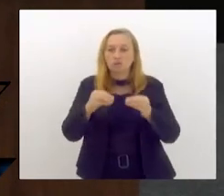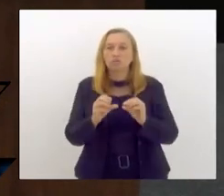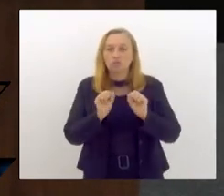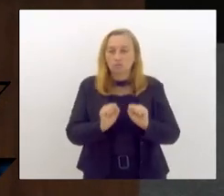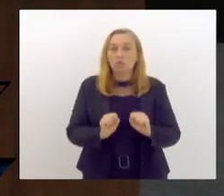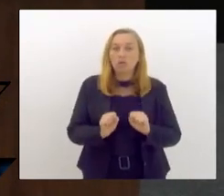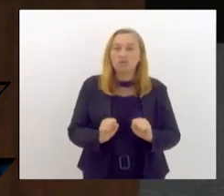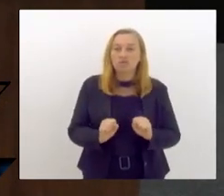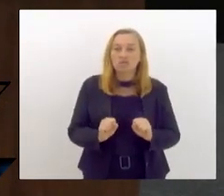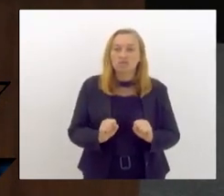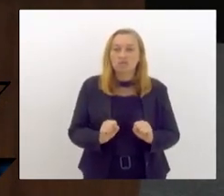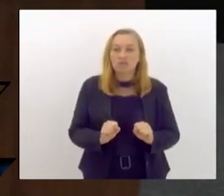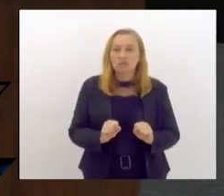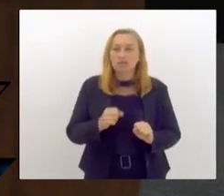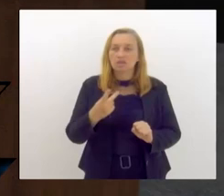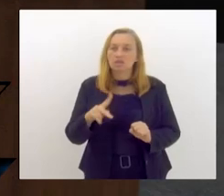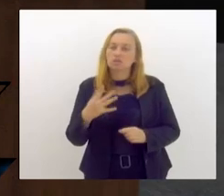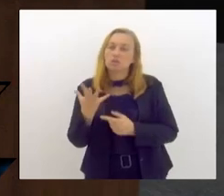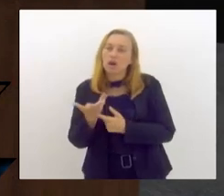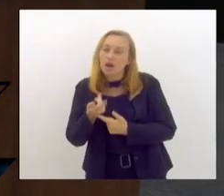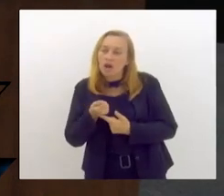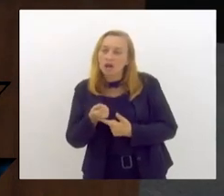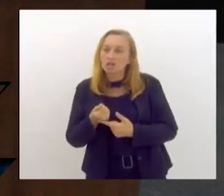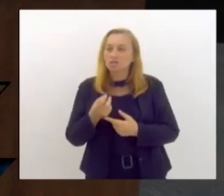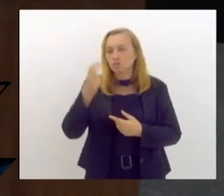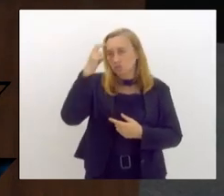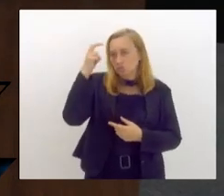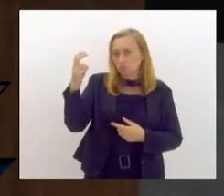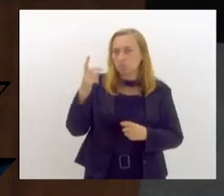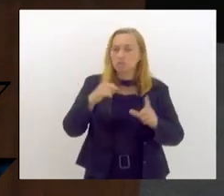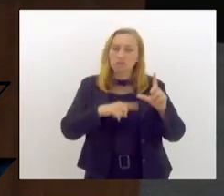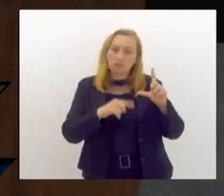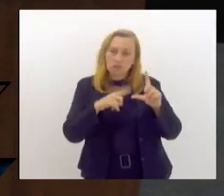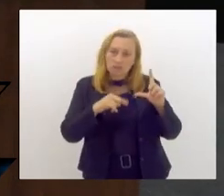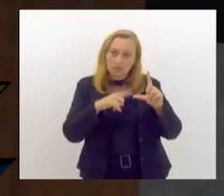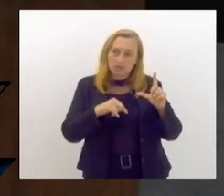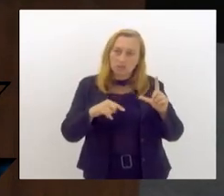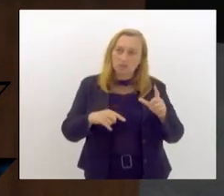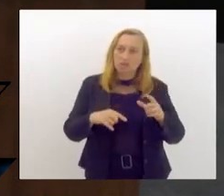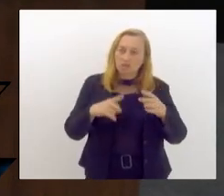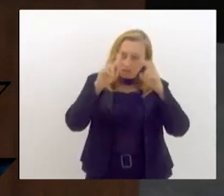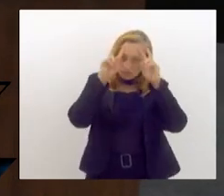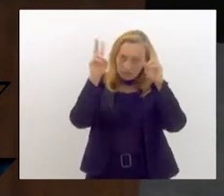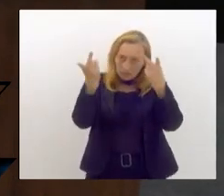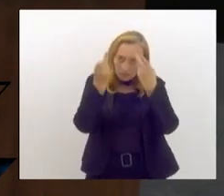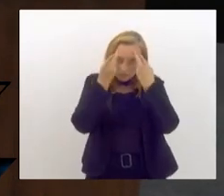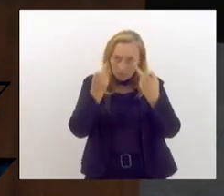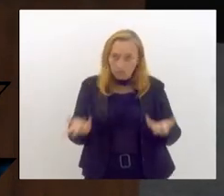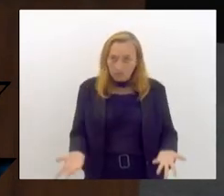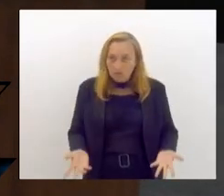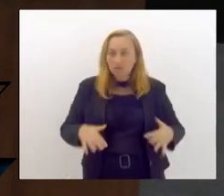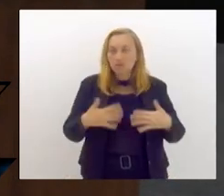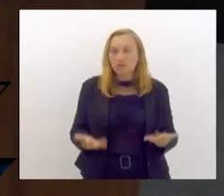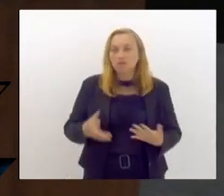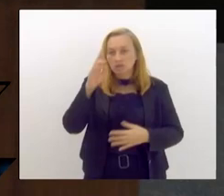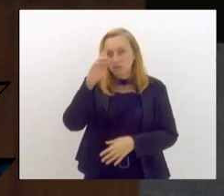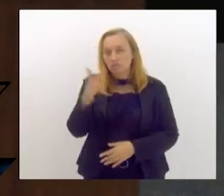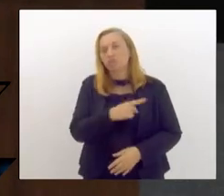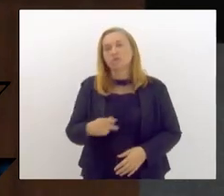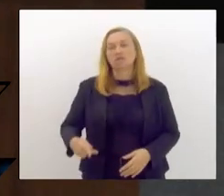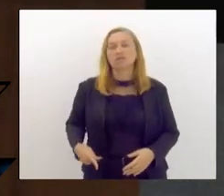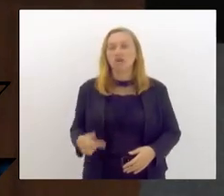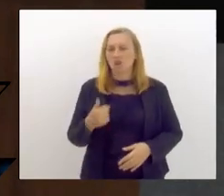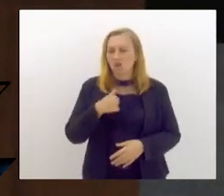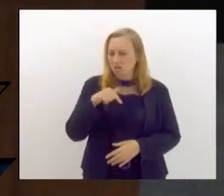possa colocar, a partir da sua arte, da sua cultura, das suas letras, essa revolta dessa maneira. Então, senhor presidente, não